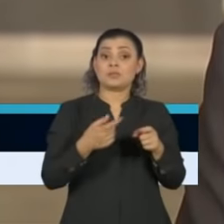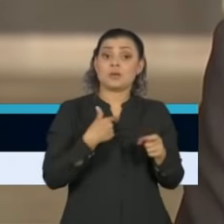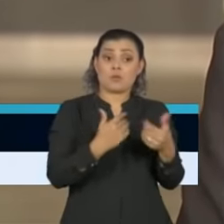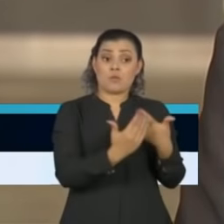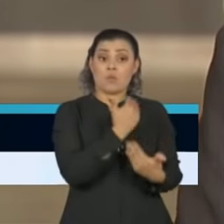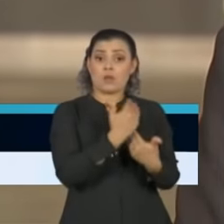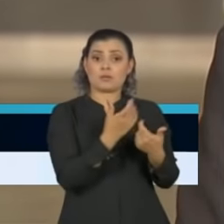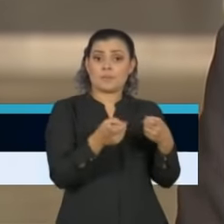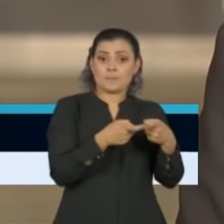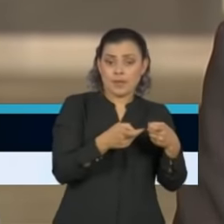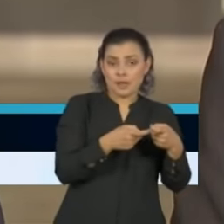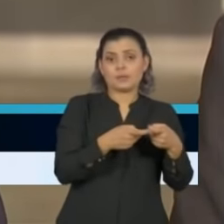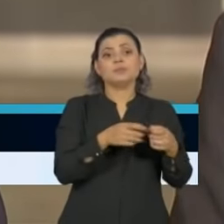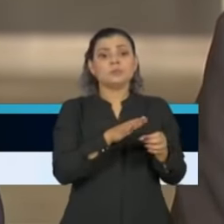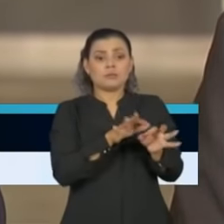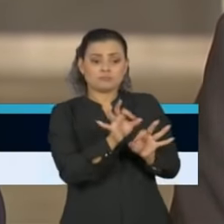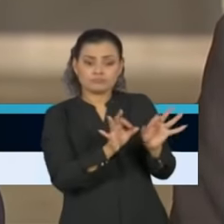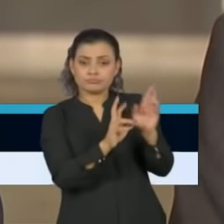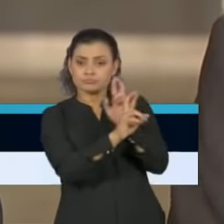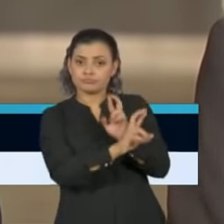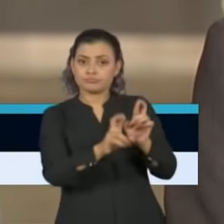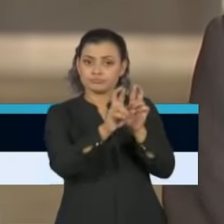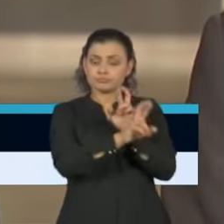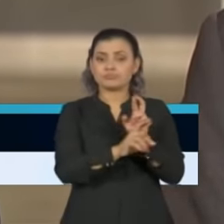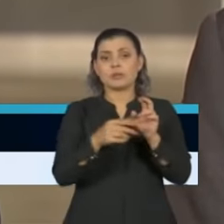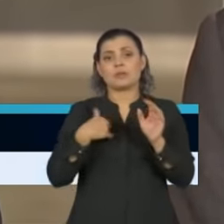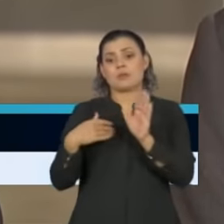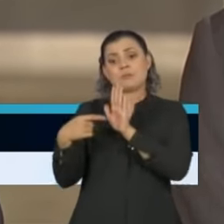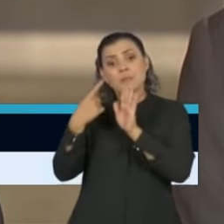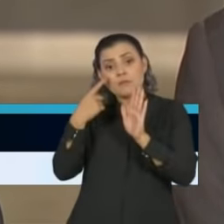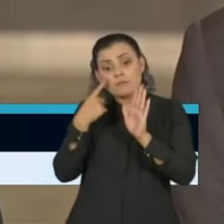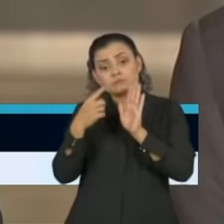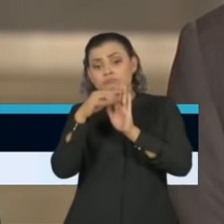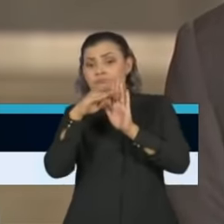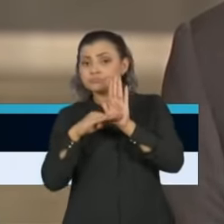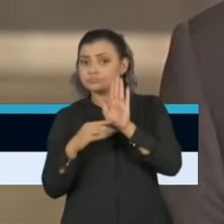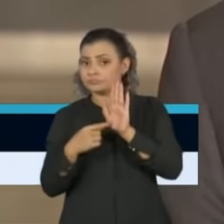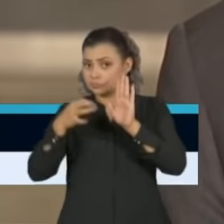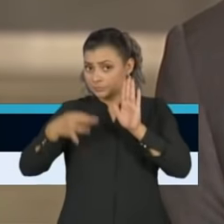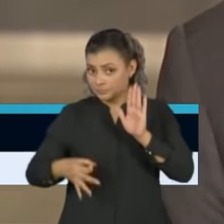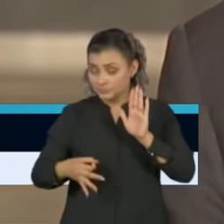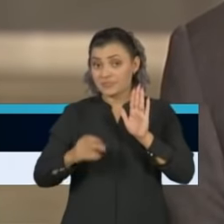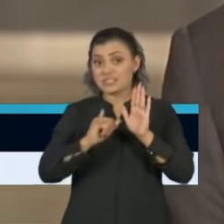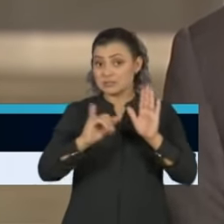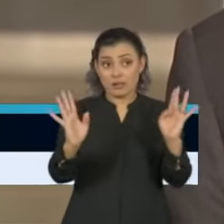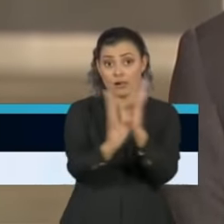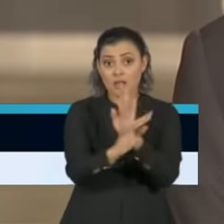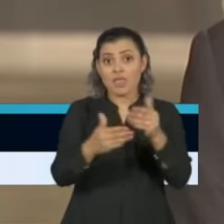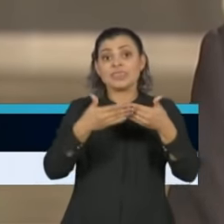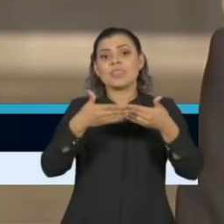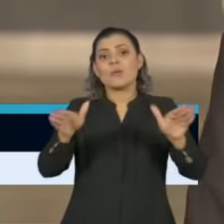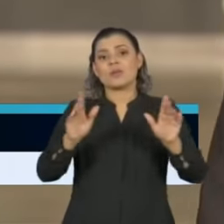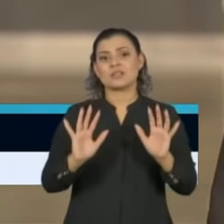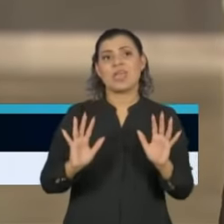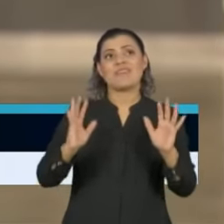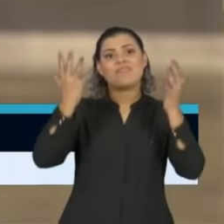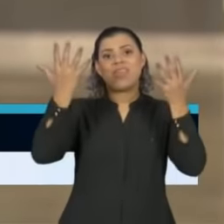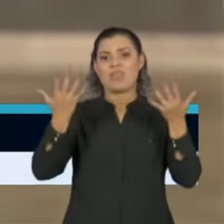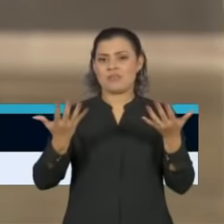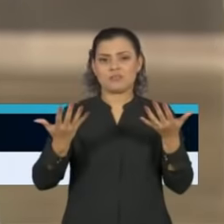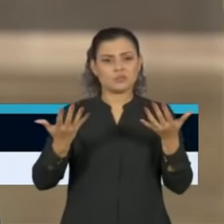sanitários devidos para circunstâncias como essa. Mas aglomerações como inaugurações de